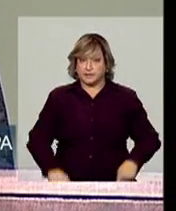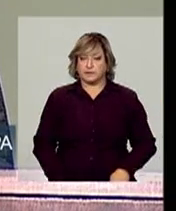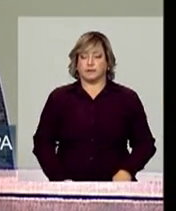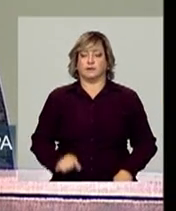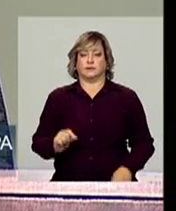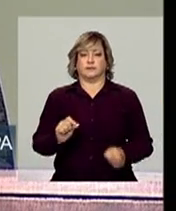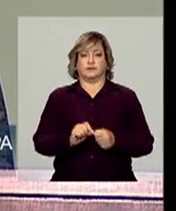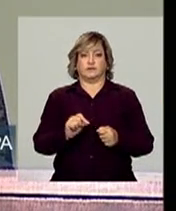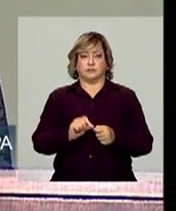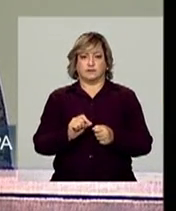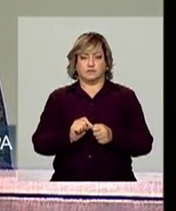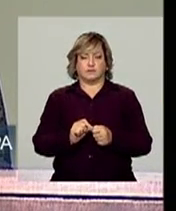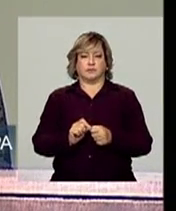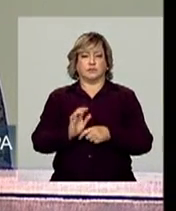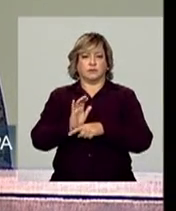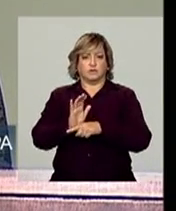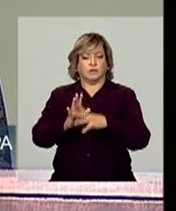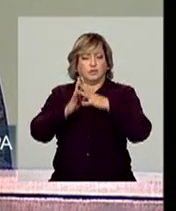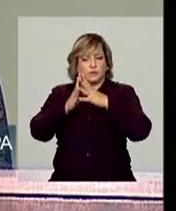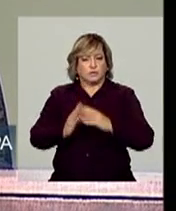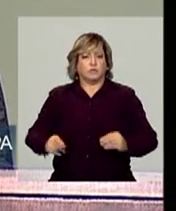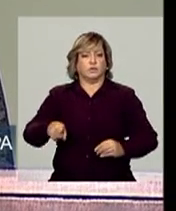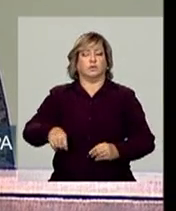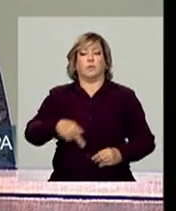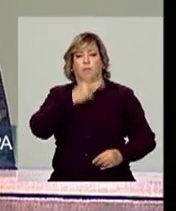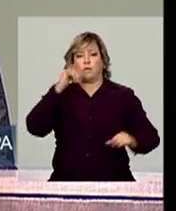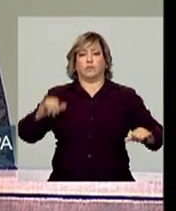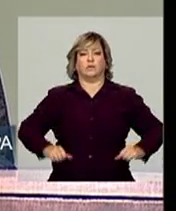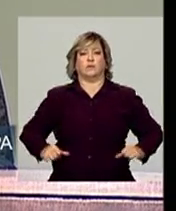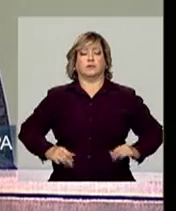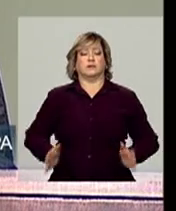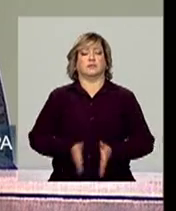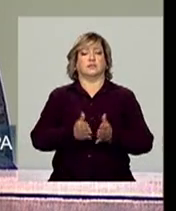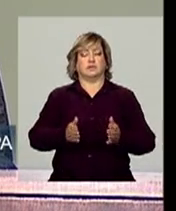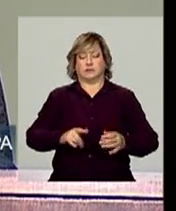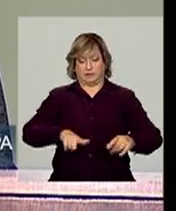de suprimir a opressão da classe trabalhadora.